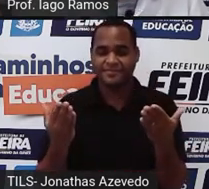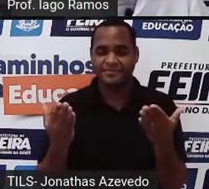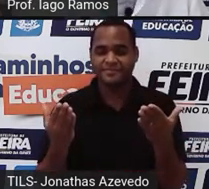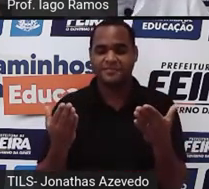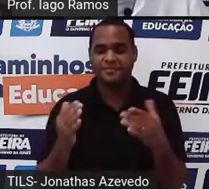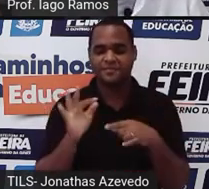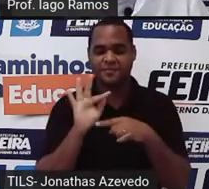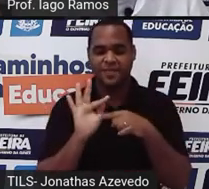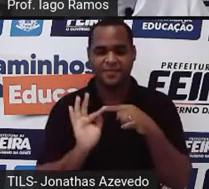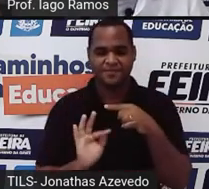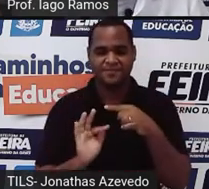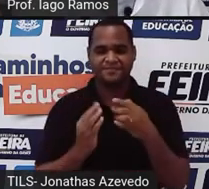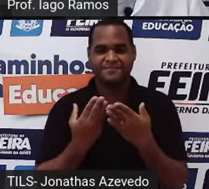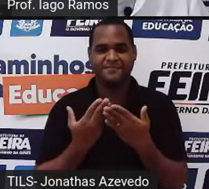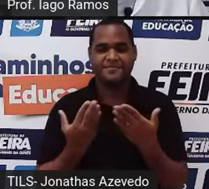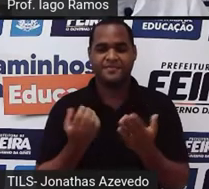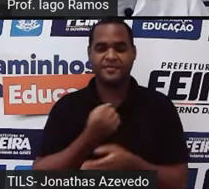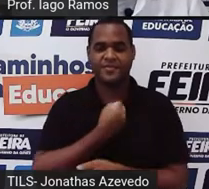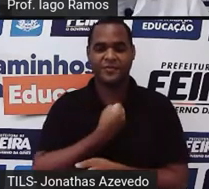1,